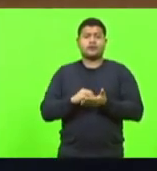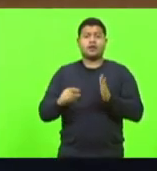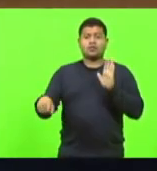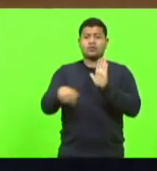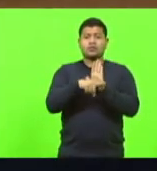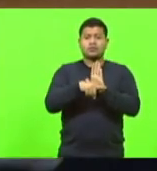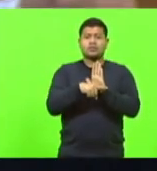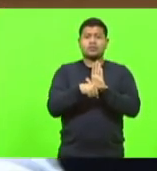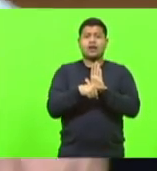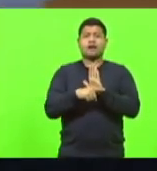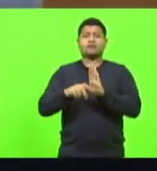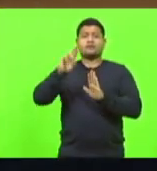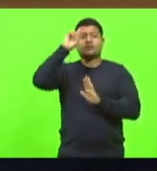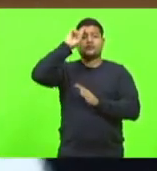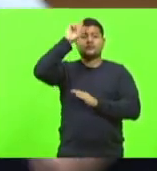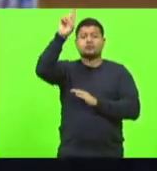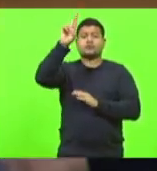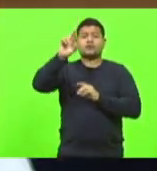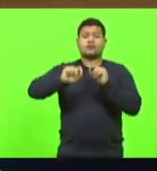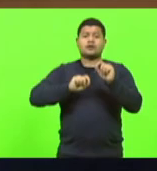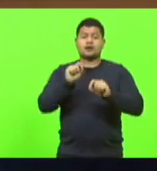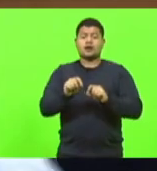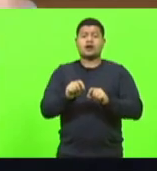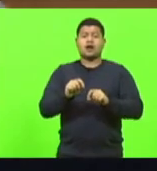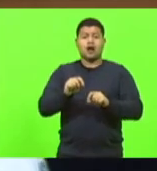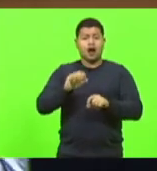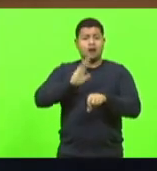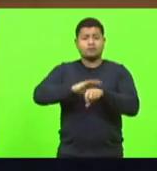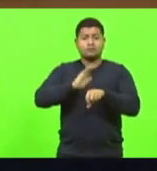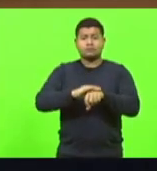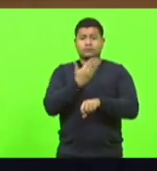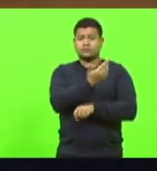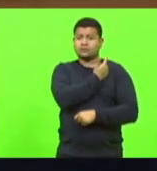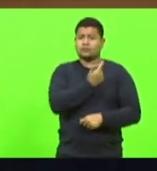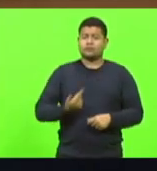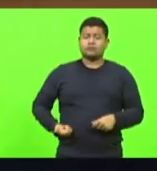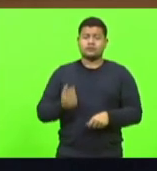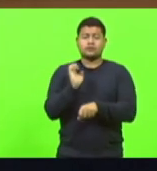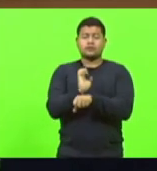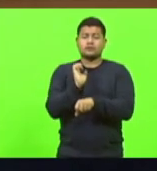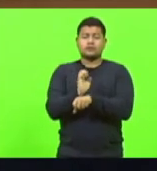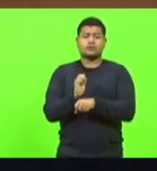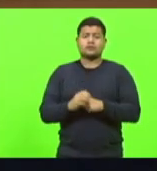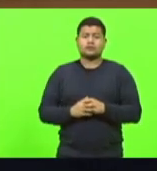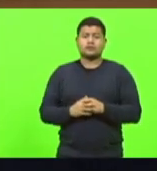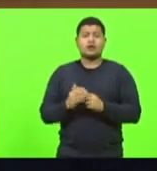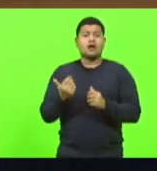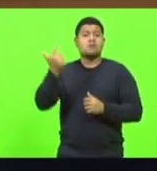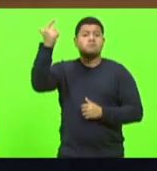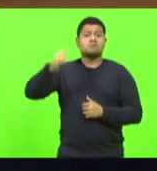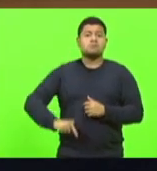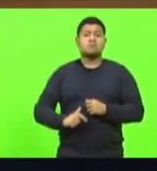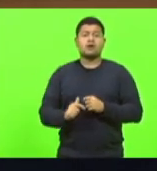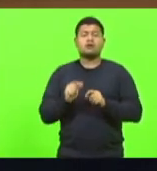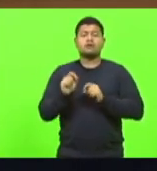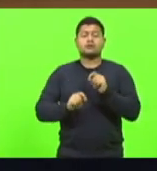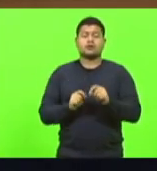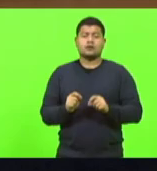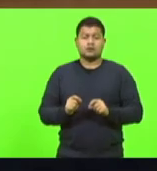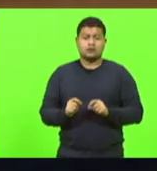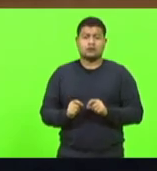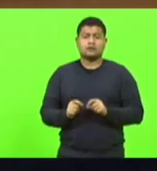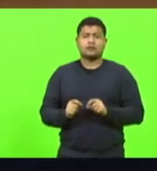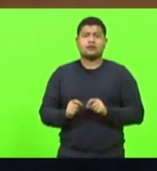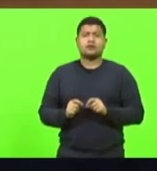Déficit da Previdência é o outro da ausência de contribuição do governo do estado e mais senhores deputados mas